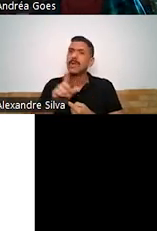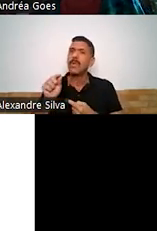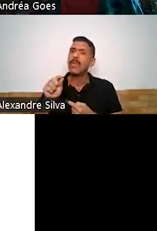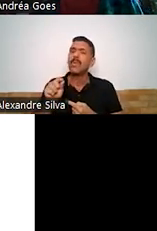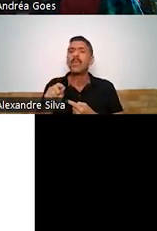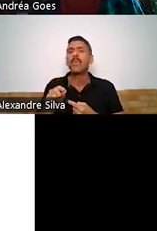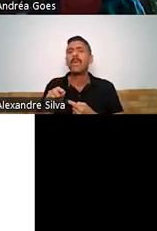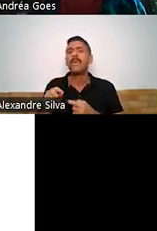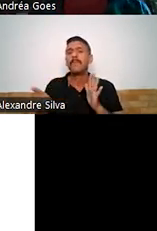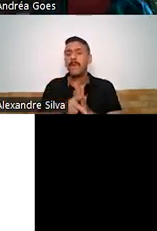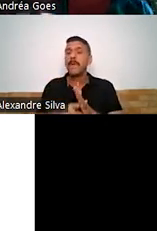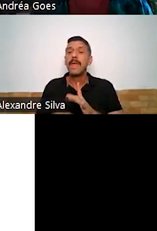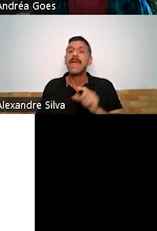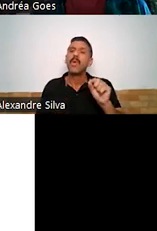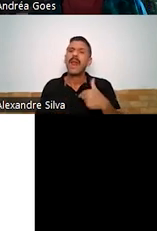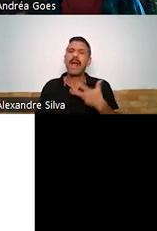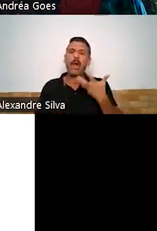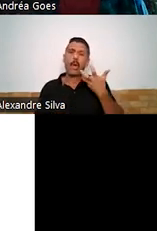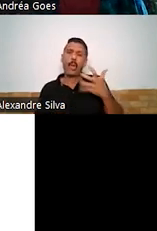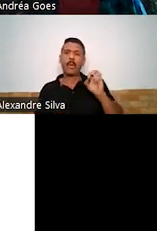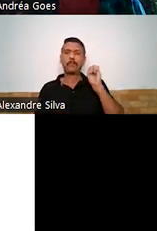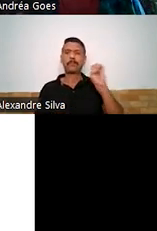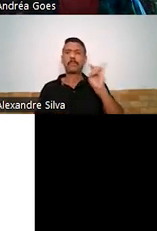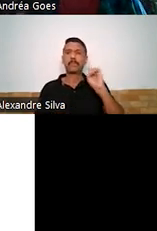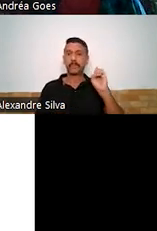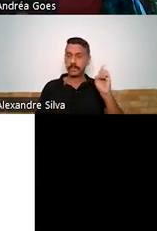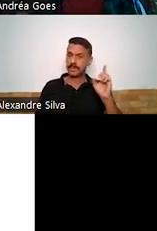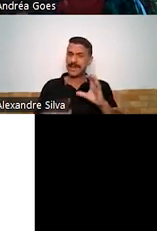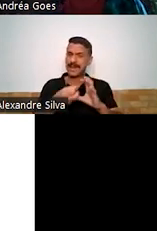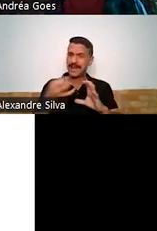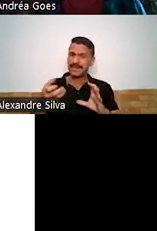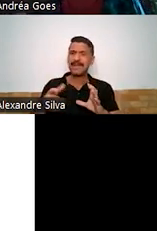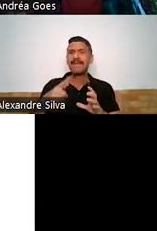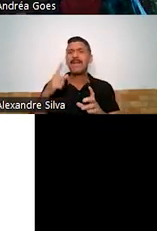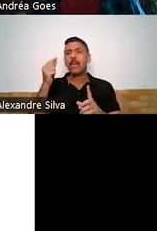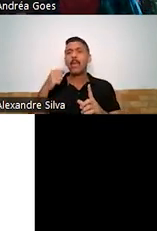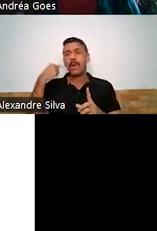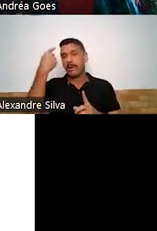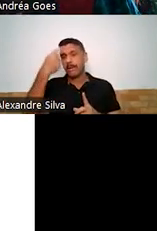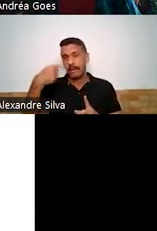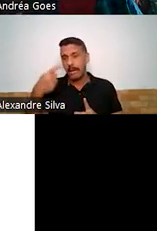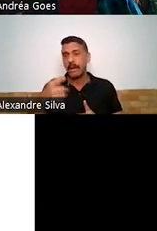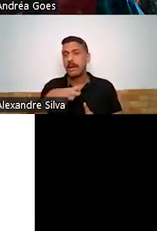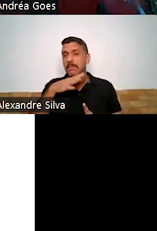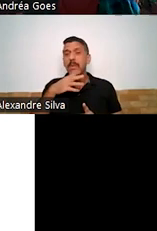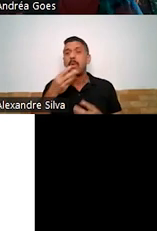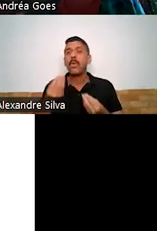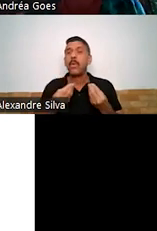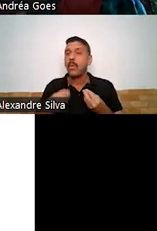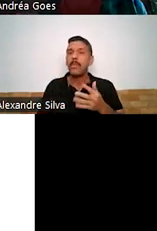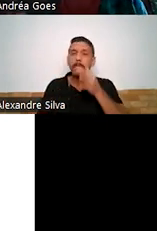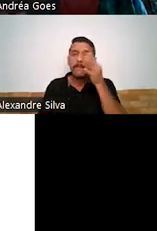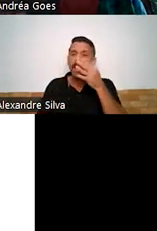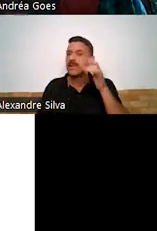boneca ela decide que ela não gostou de tal característica daquele animal, da cara daquele bicho, da cara daquela planta, e aí ela vai